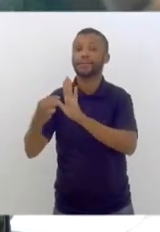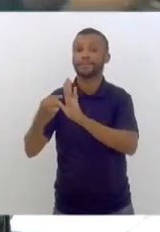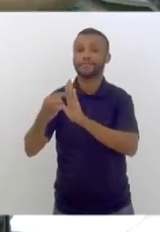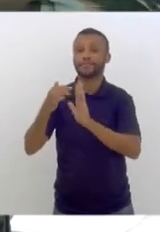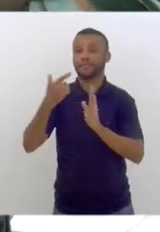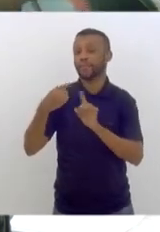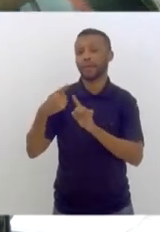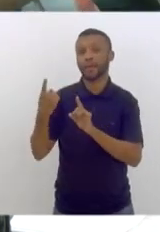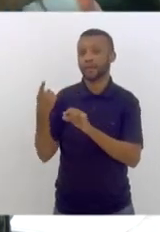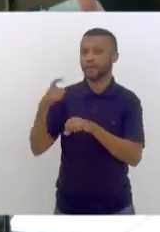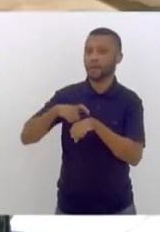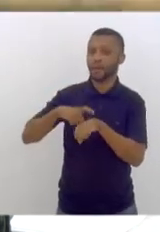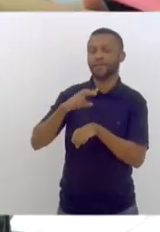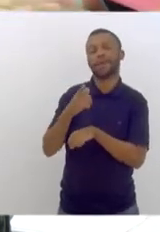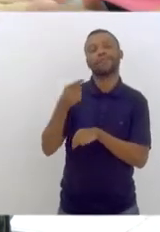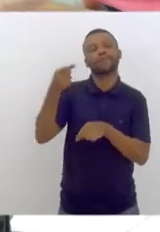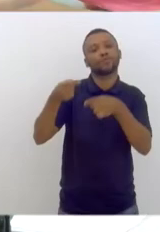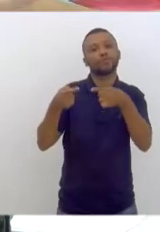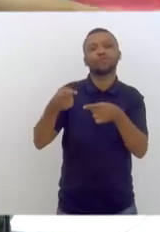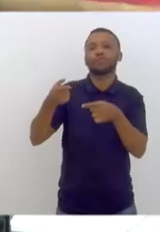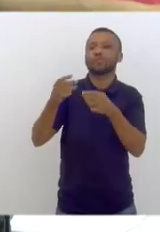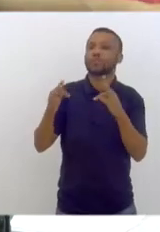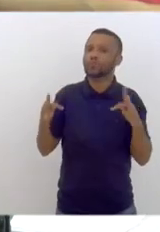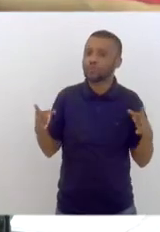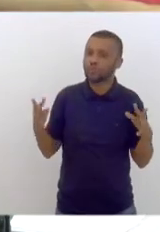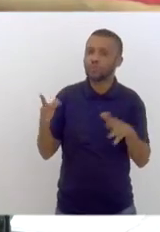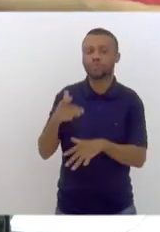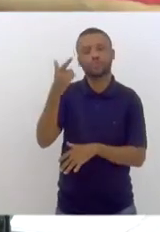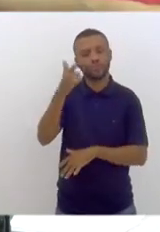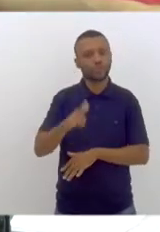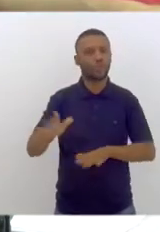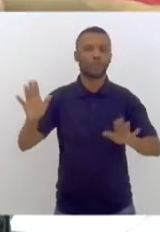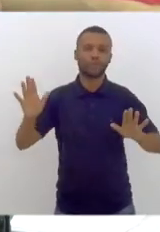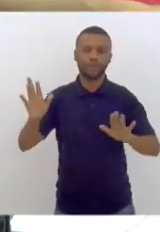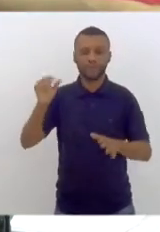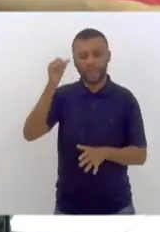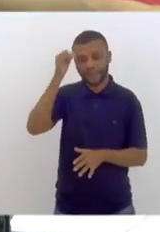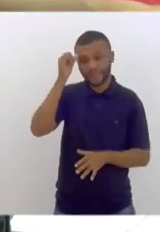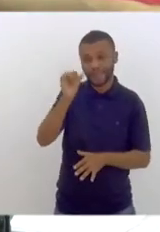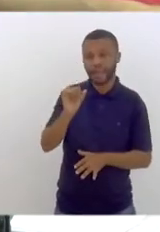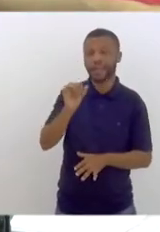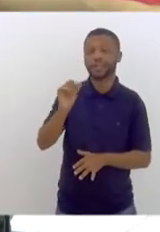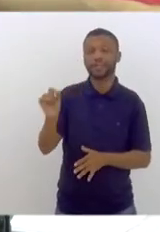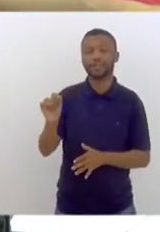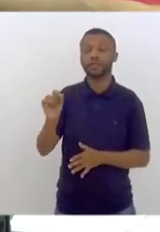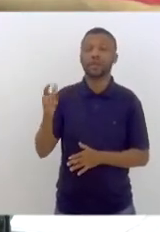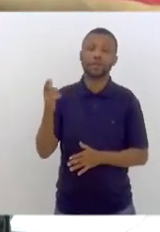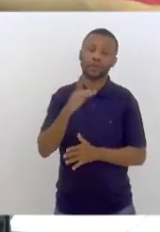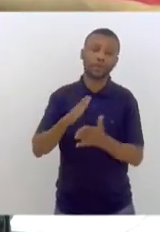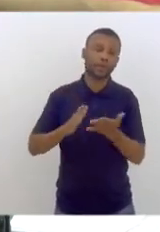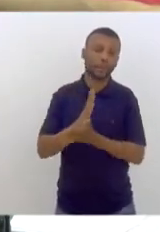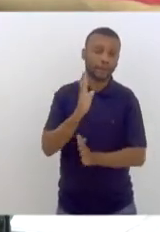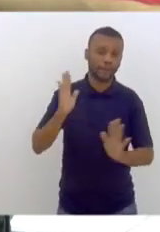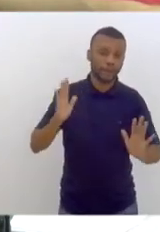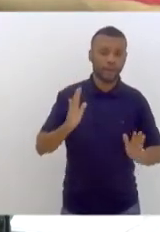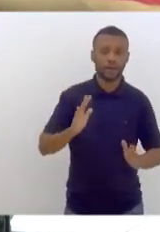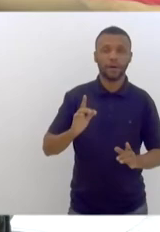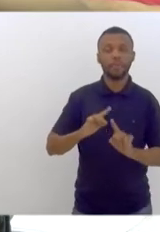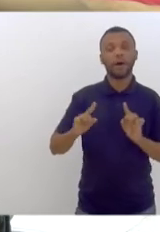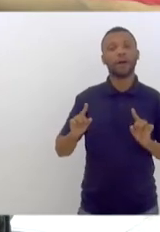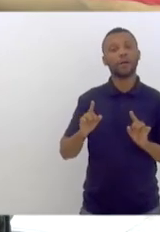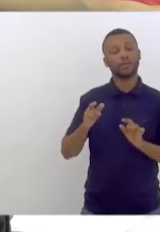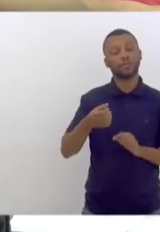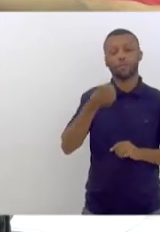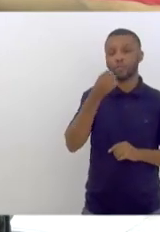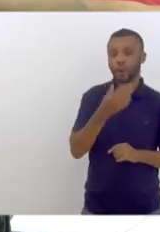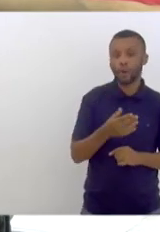chegando aqui, a gente vai fazer tudo de novo, né? Para que não deixe de se aprovar. Mas eu acho que seria ideal chegar-se